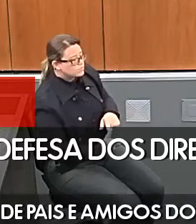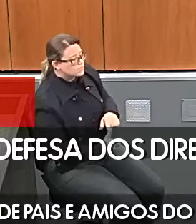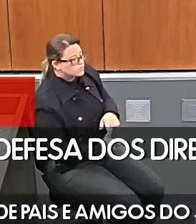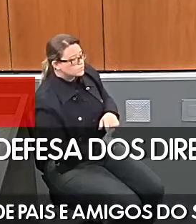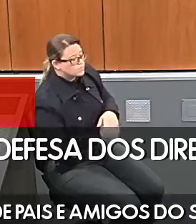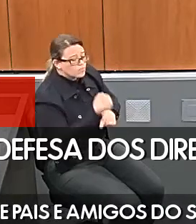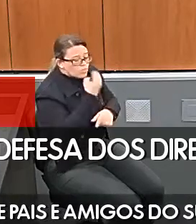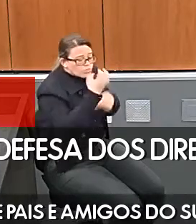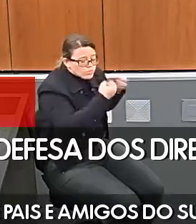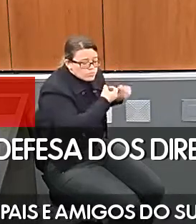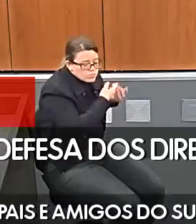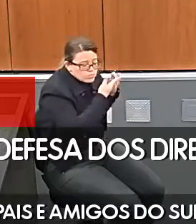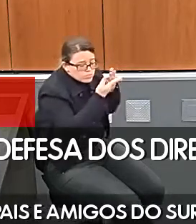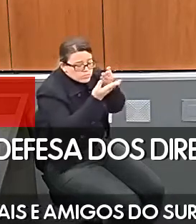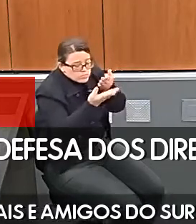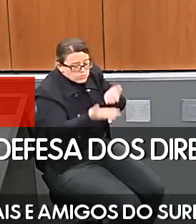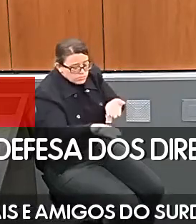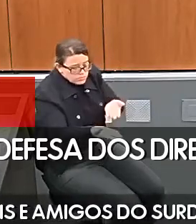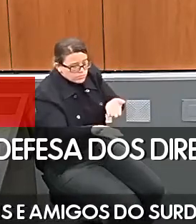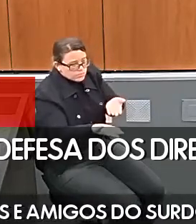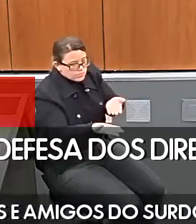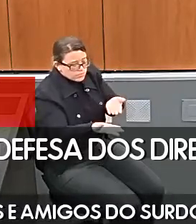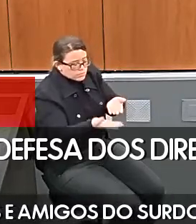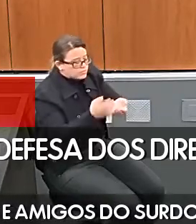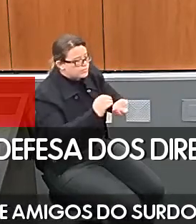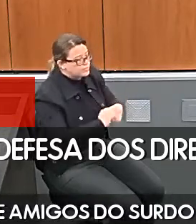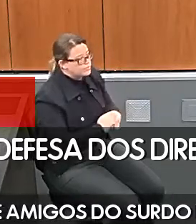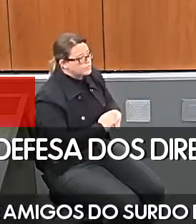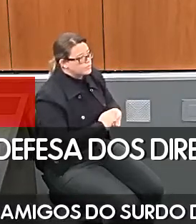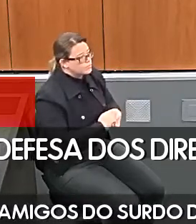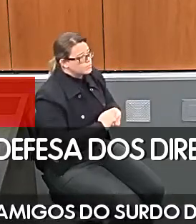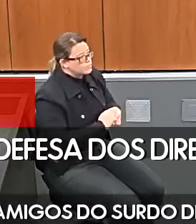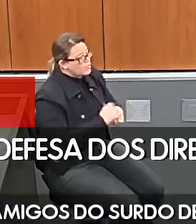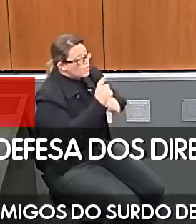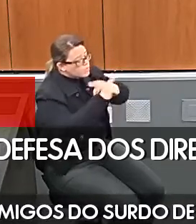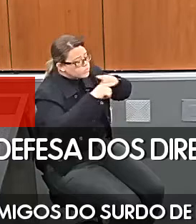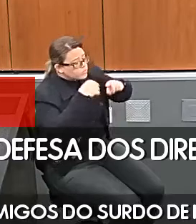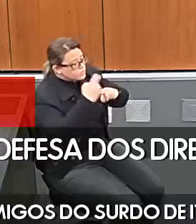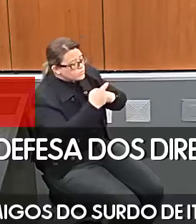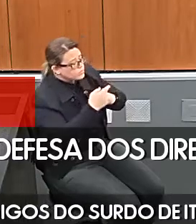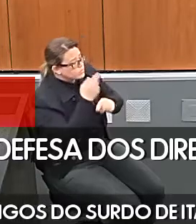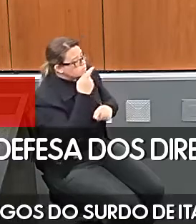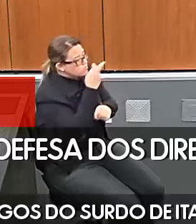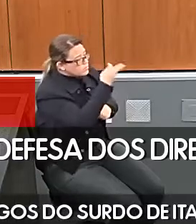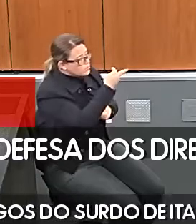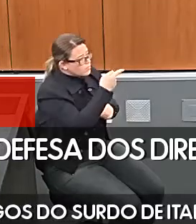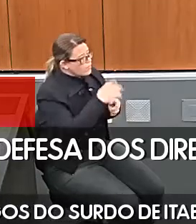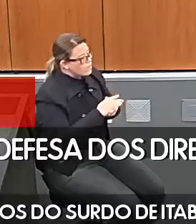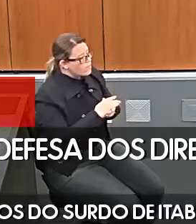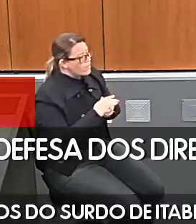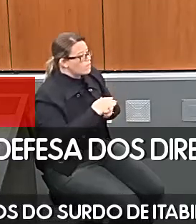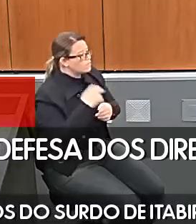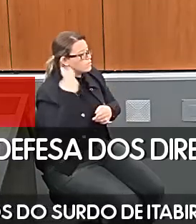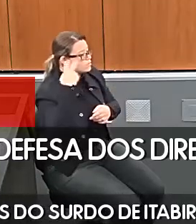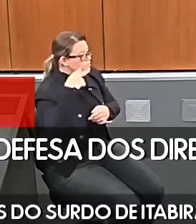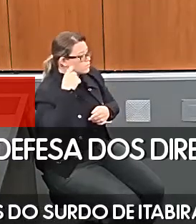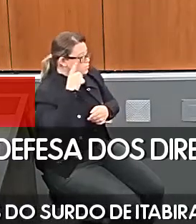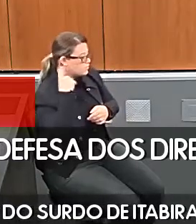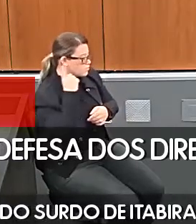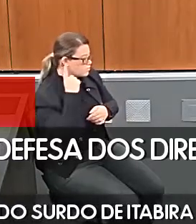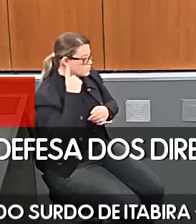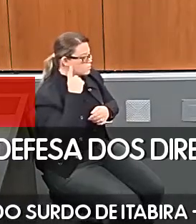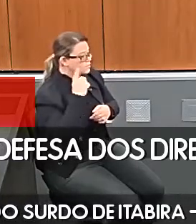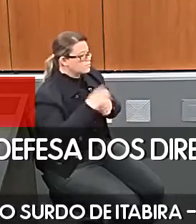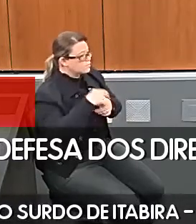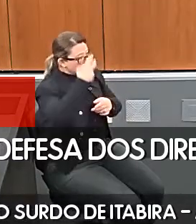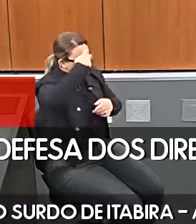sejam todos e todas bem-vindos. Eu passo a palavra, inicialmente, ao deputado Nozinho, para